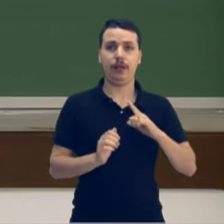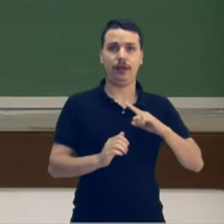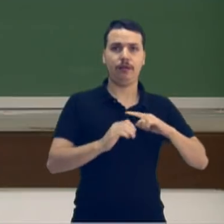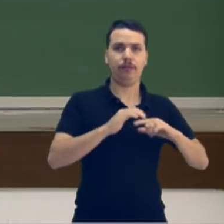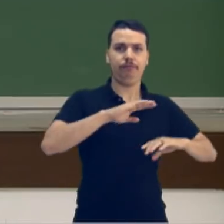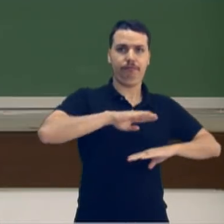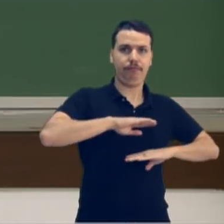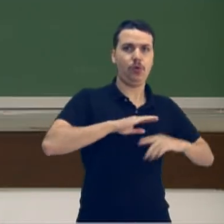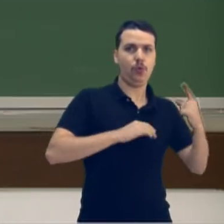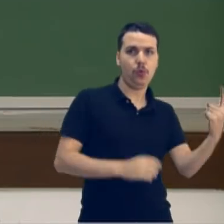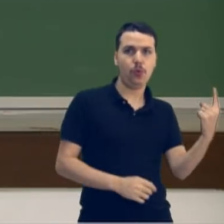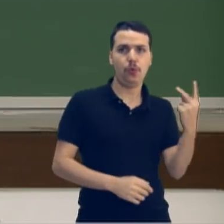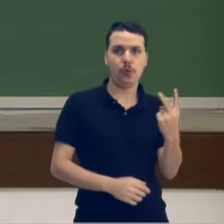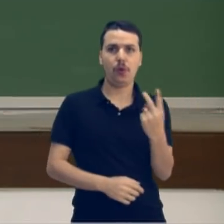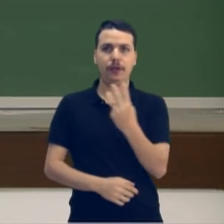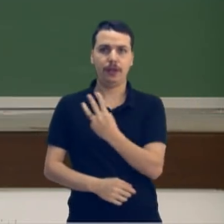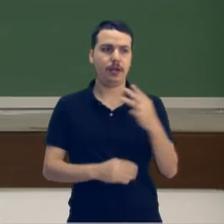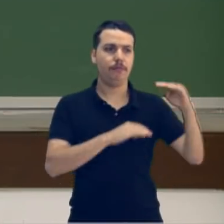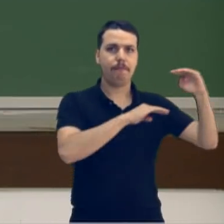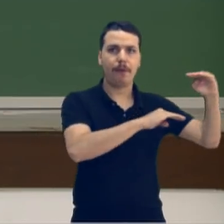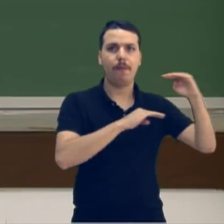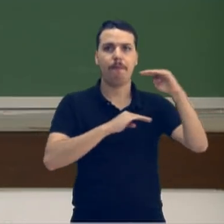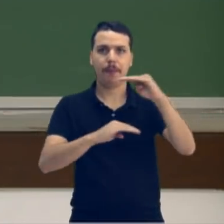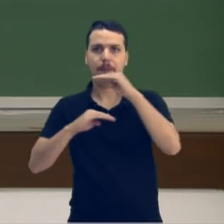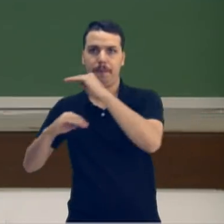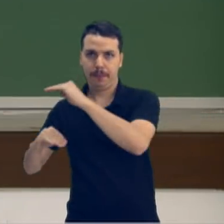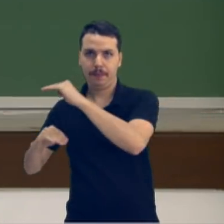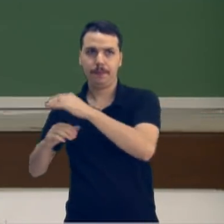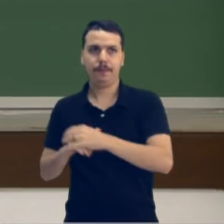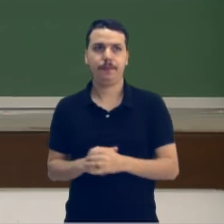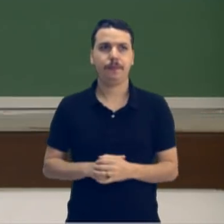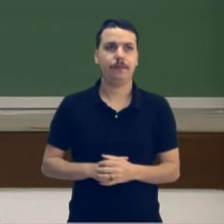aqui. Vou trabalhar com o primeiro cenário.